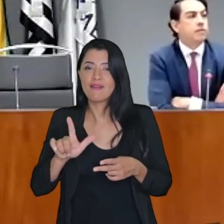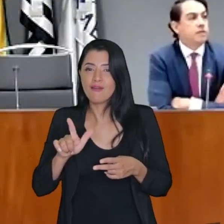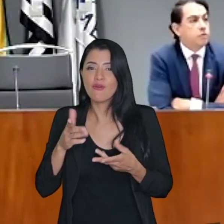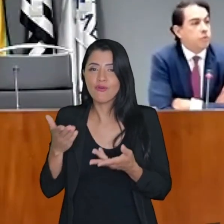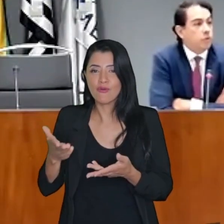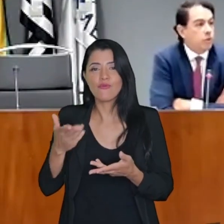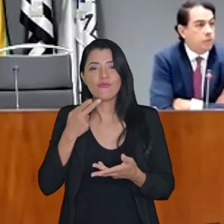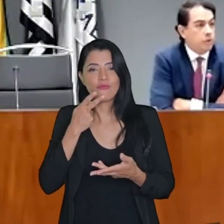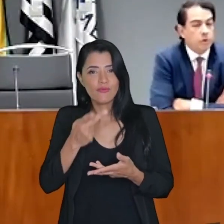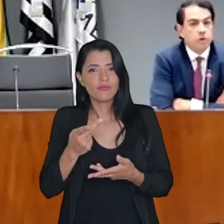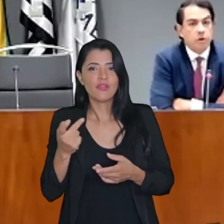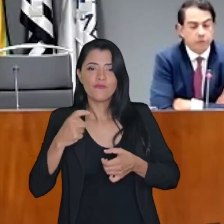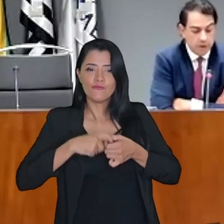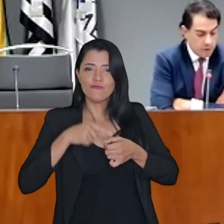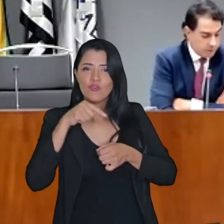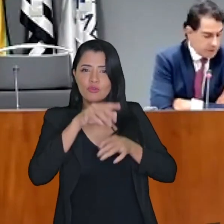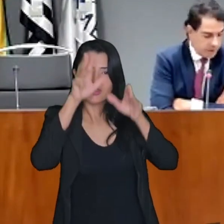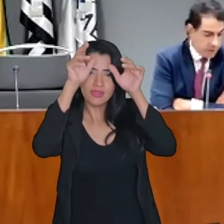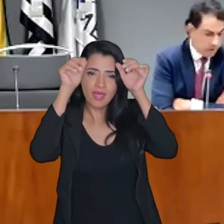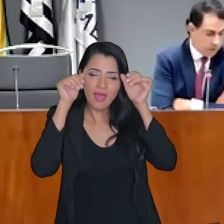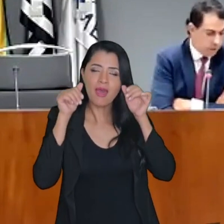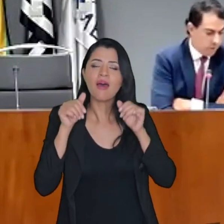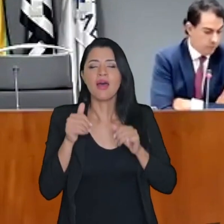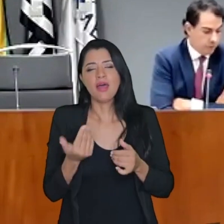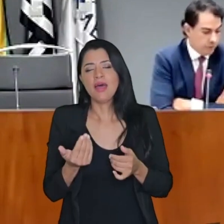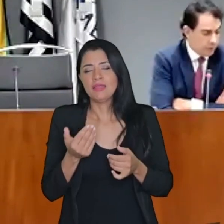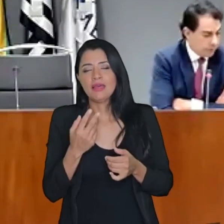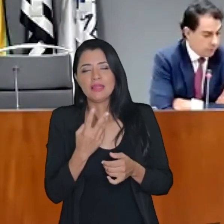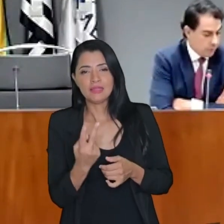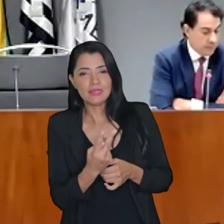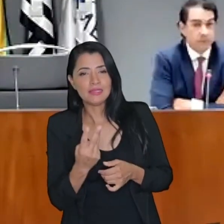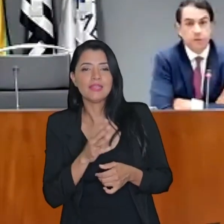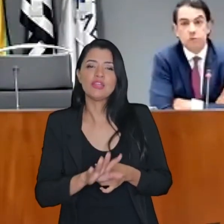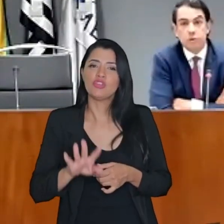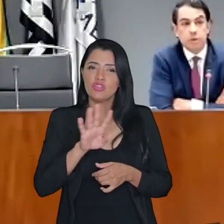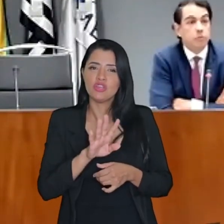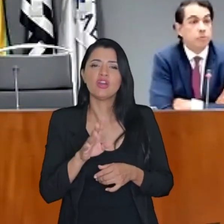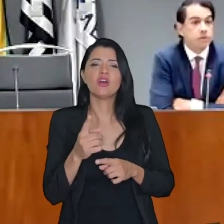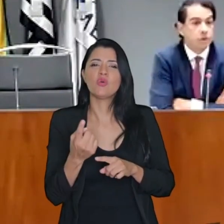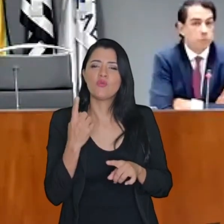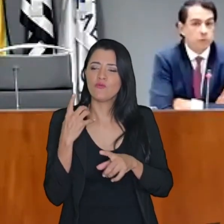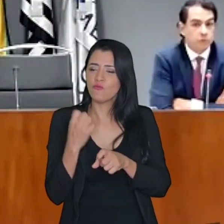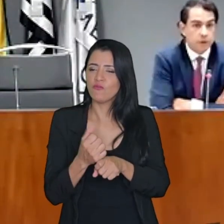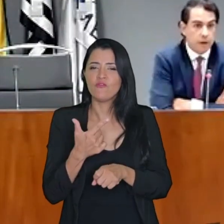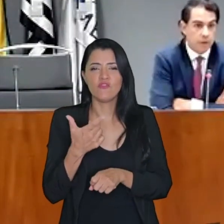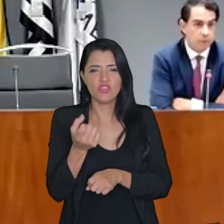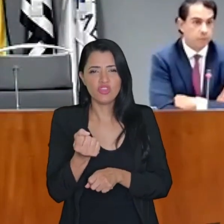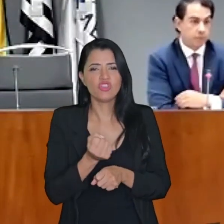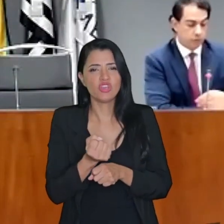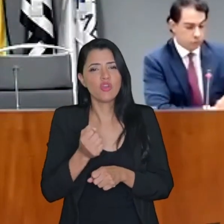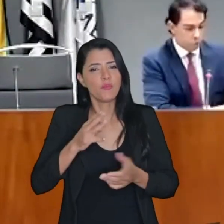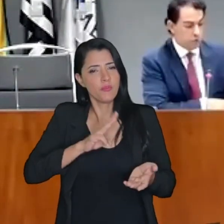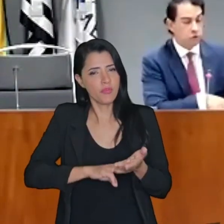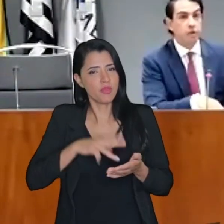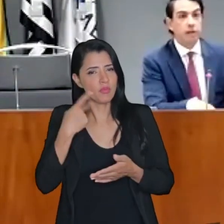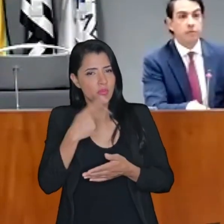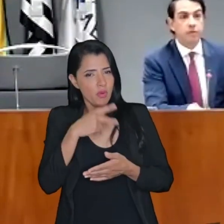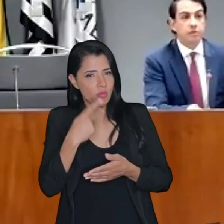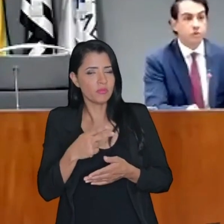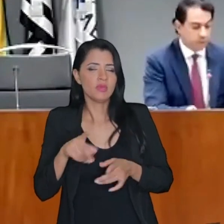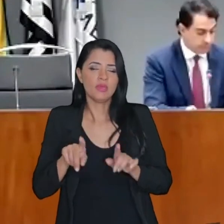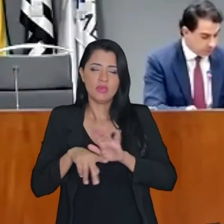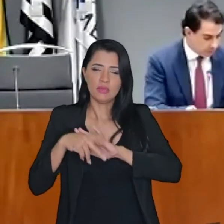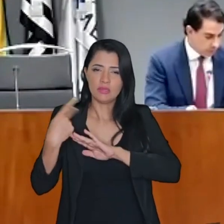minha satisfação de voltar ao Tribunal Regional Federal da Terceira Região, eu que por quase 20 anos fui membro do Ministério Público Federal e, portanto,